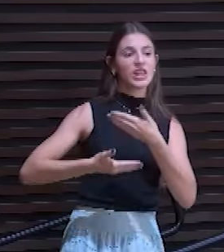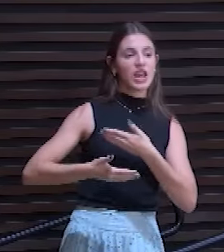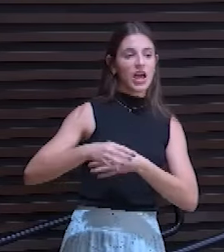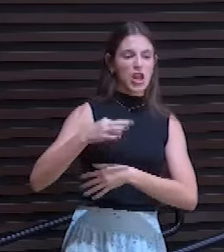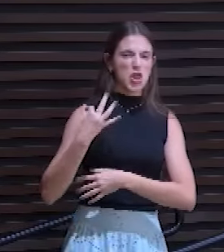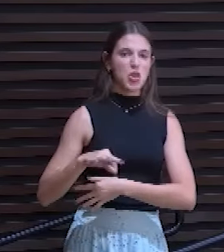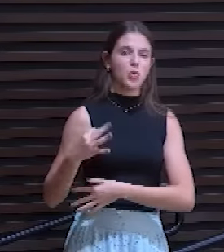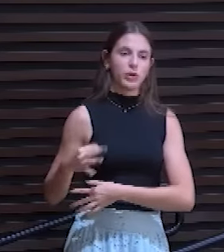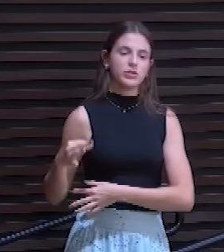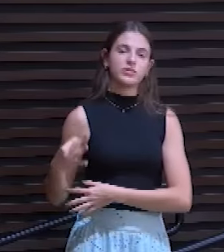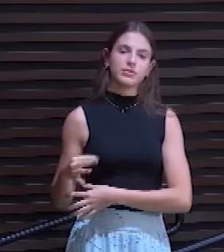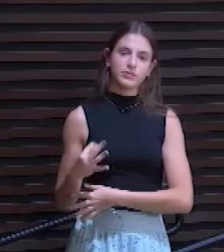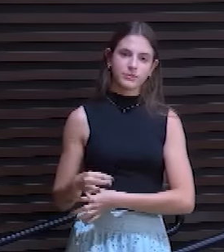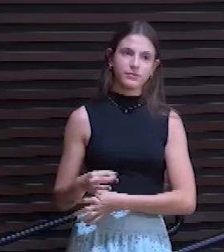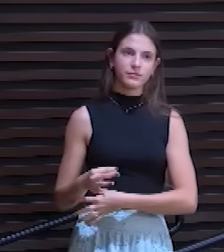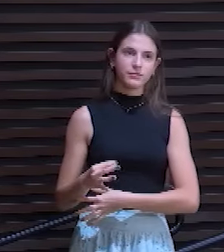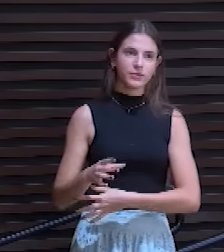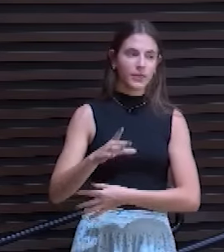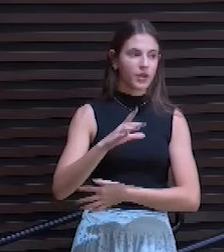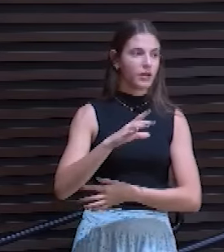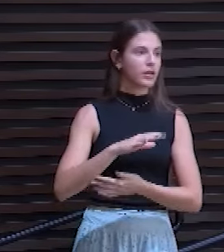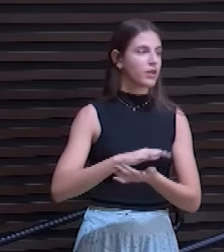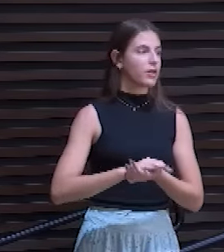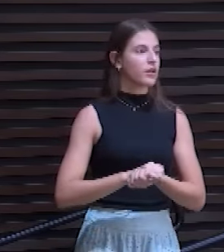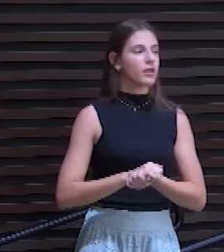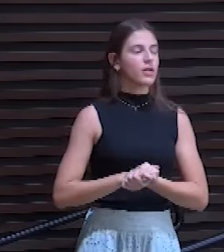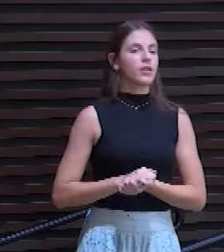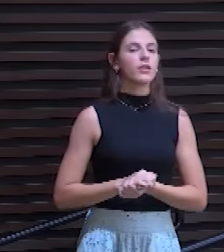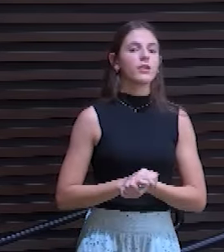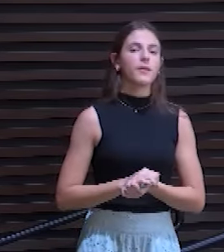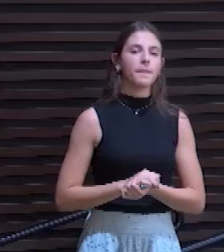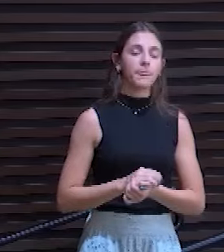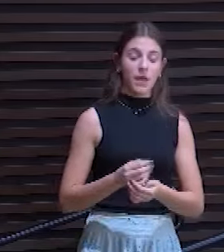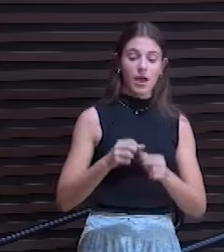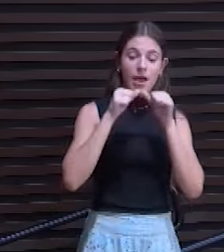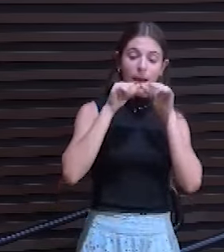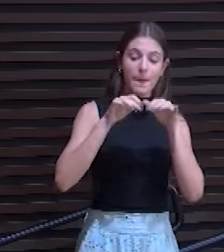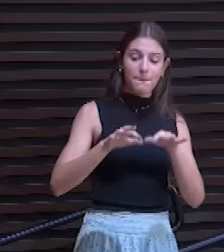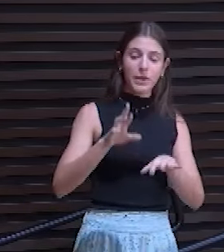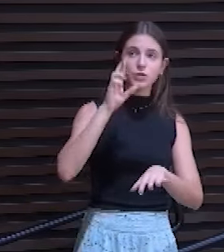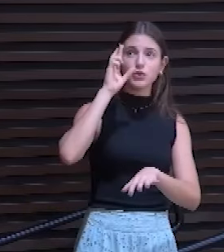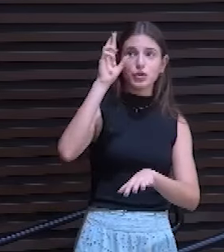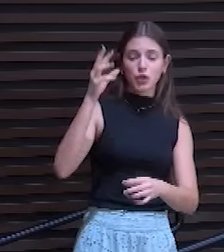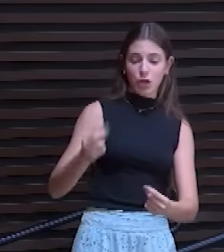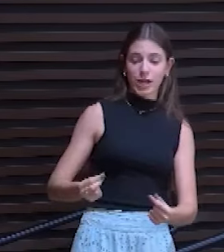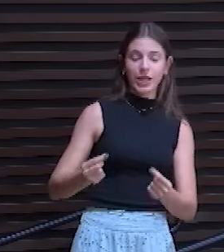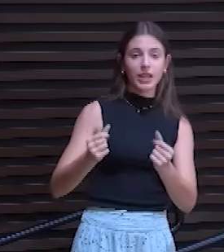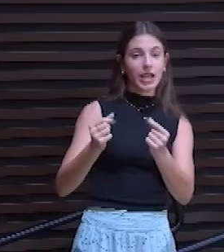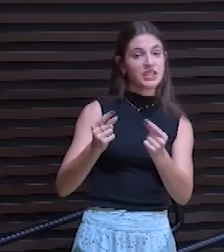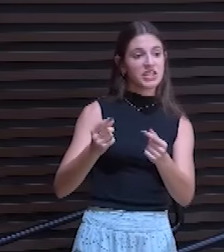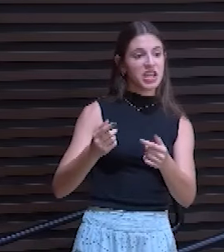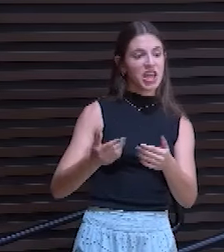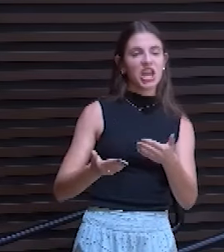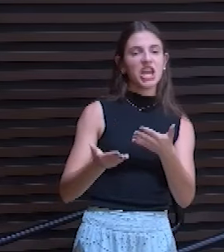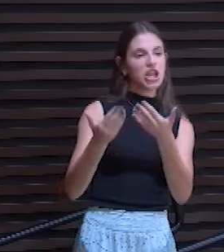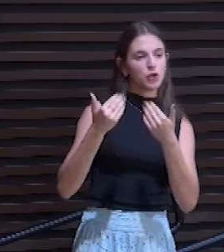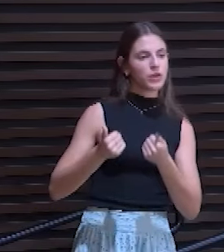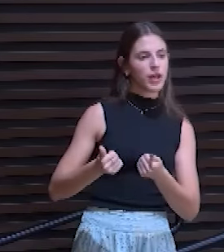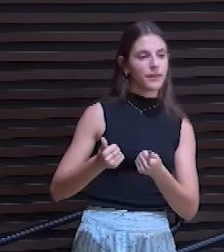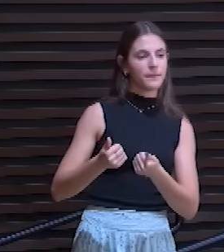acrescenta dores. Tem outra versão que diz assim, a bênção do Senhor enriquece e não traz desgosto.